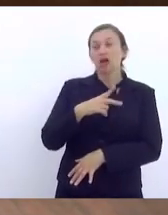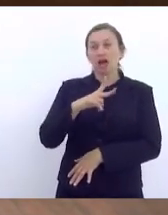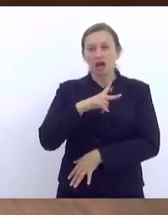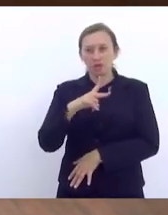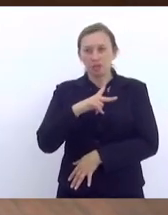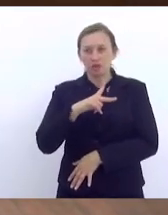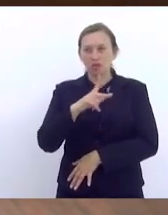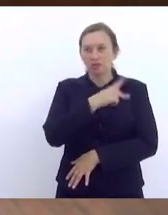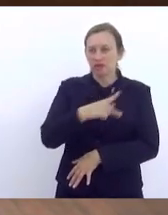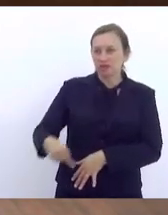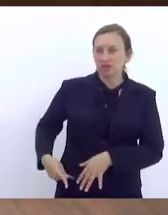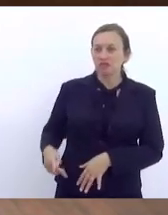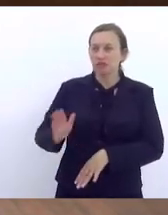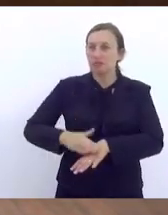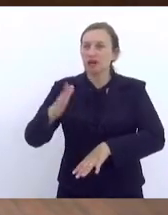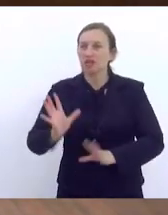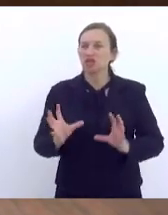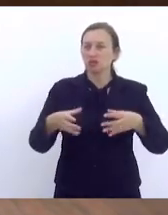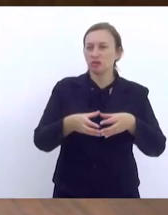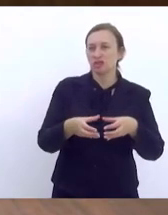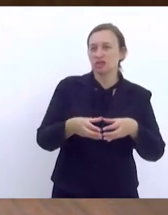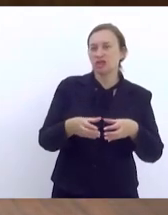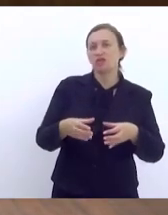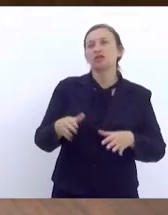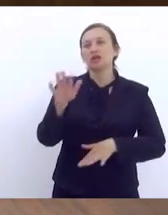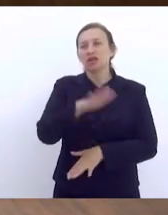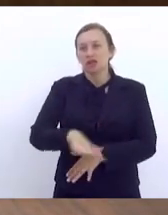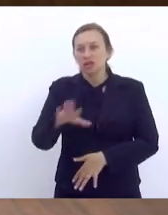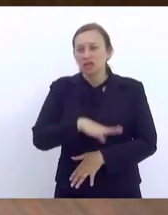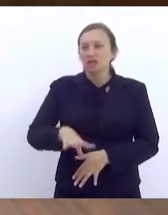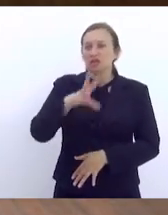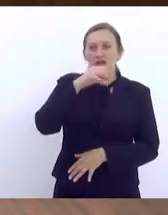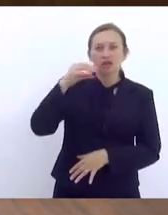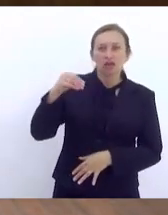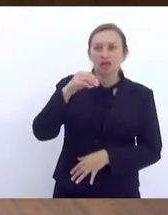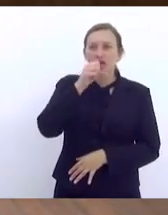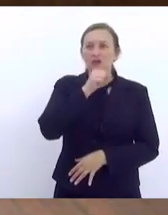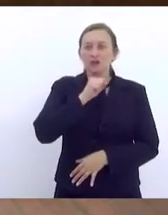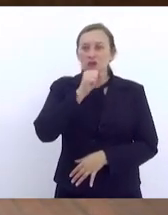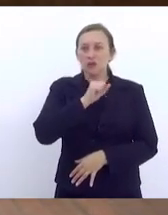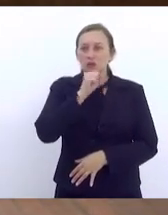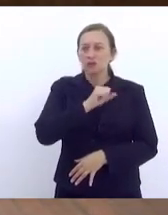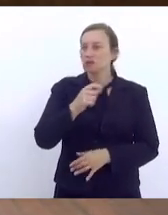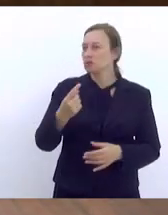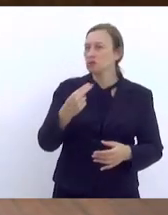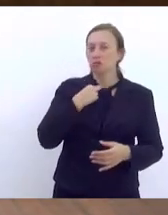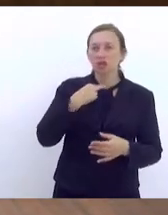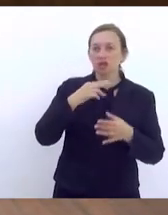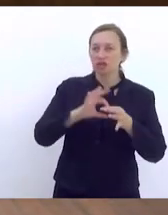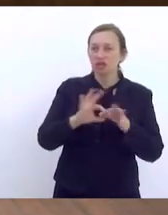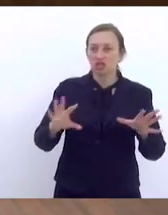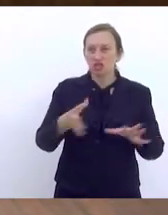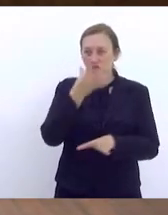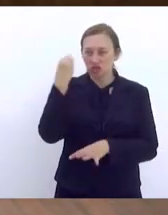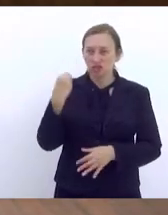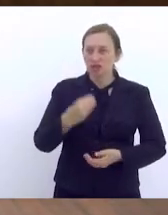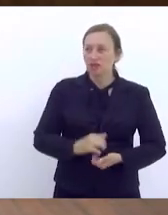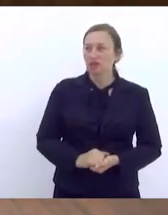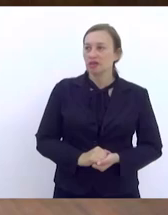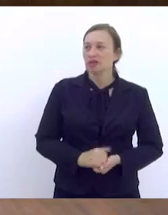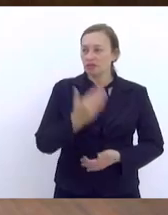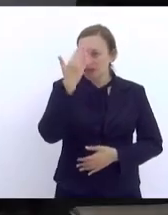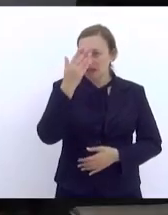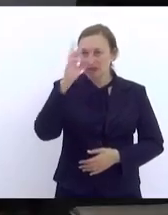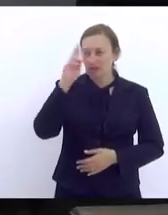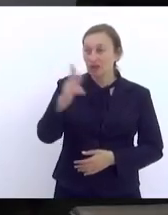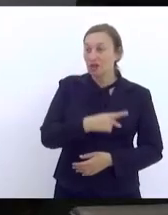José José mais membro da Comissão da criança da adolescência da pessoa idosa não deixamos deixar passar em branco Muito